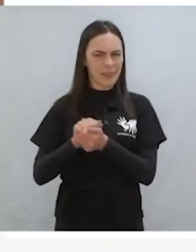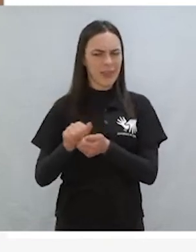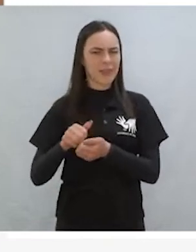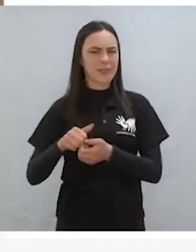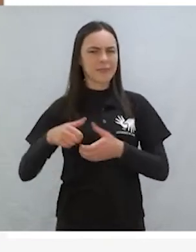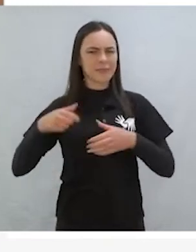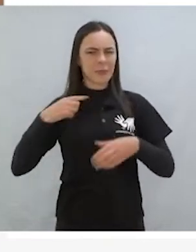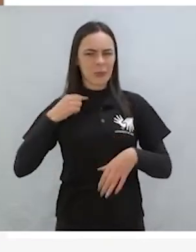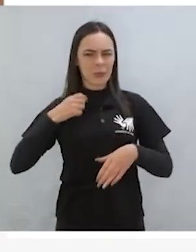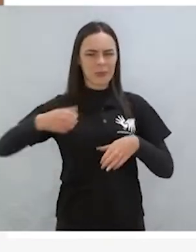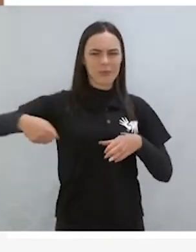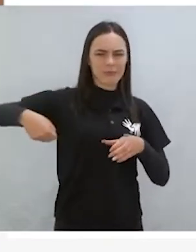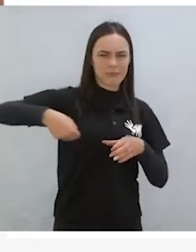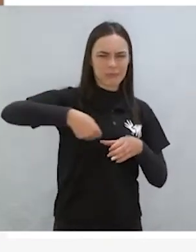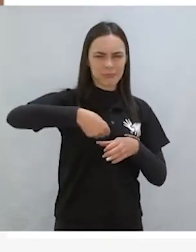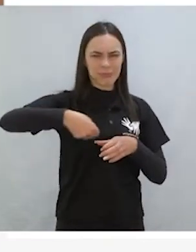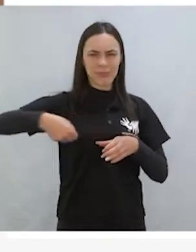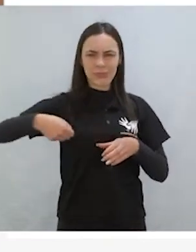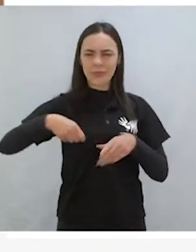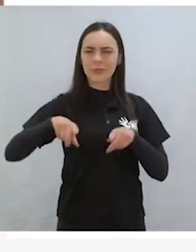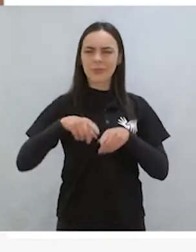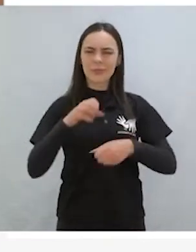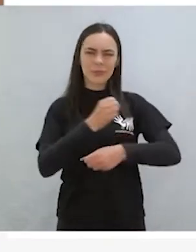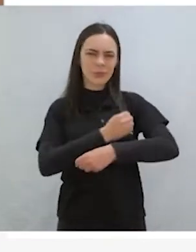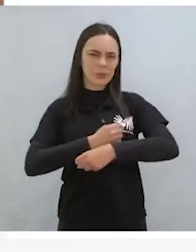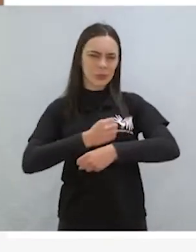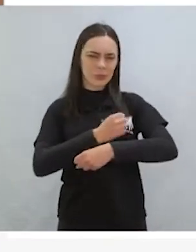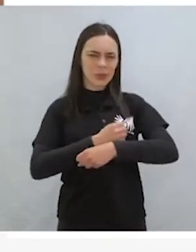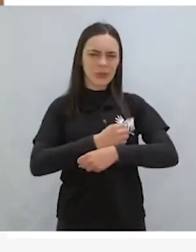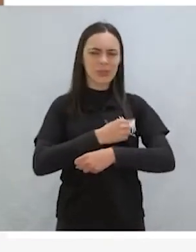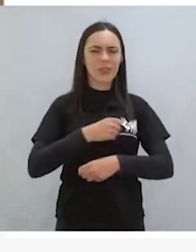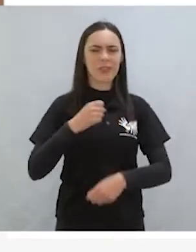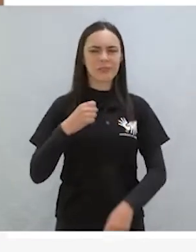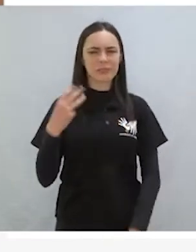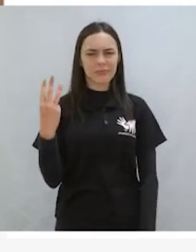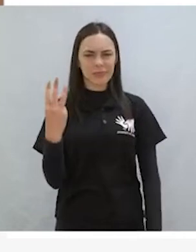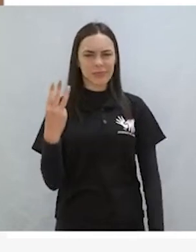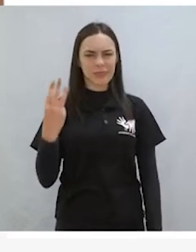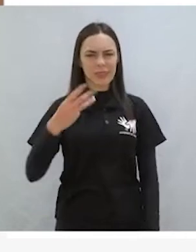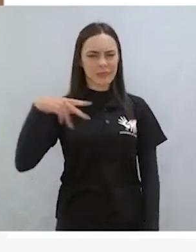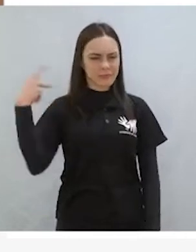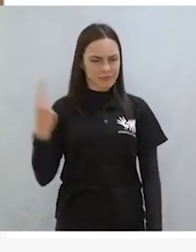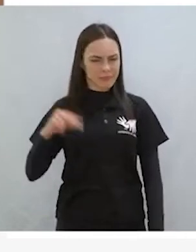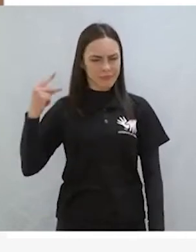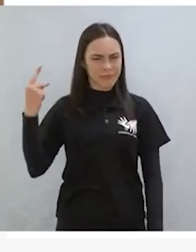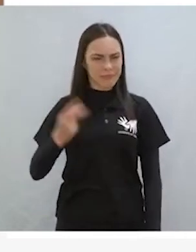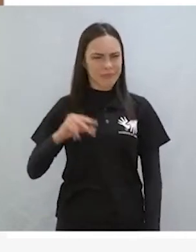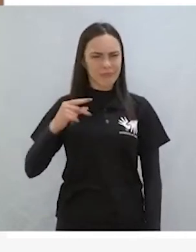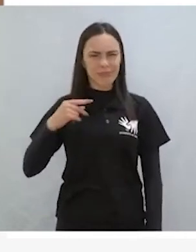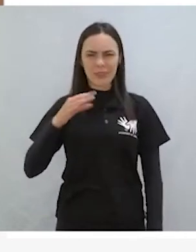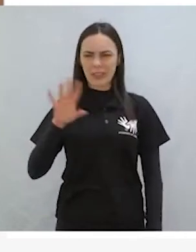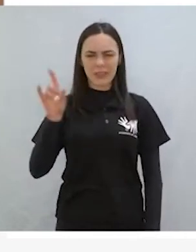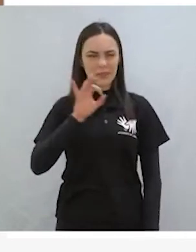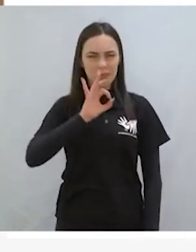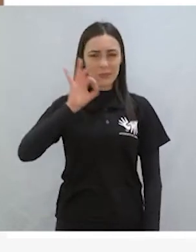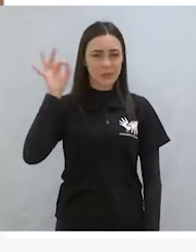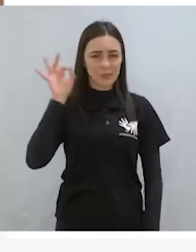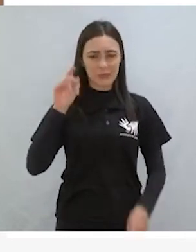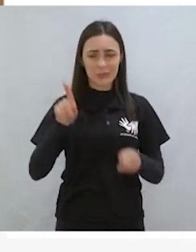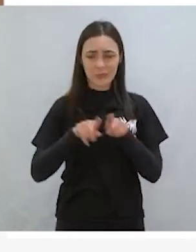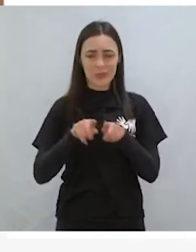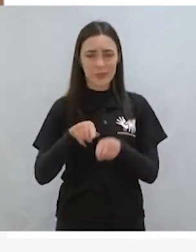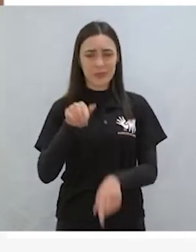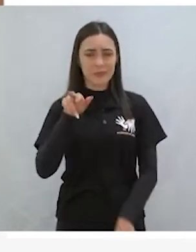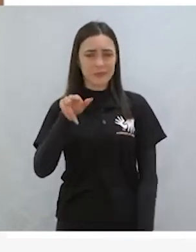lavando, passando, cozinhando e sendo maltratada por essa madrasta